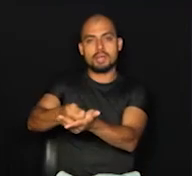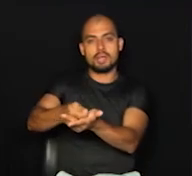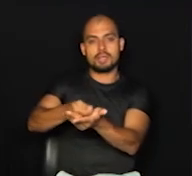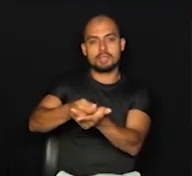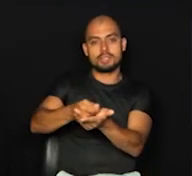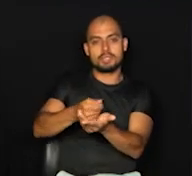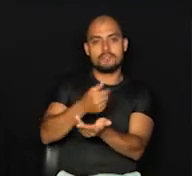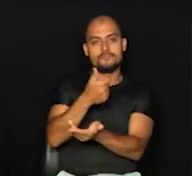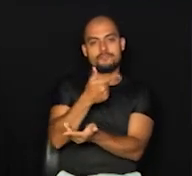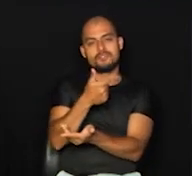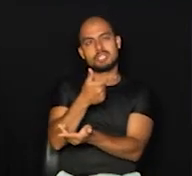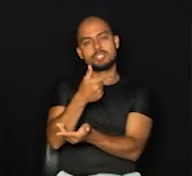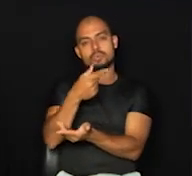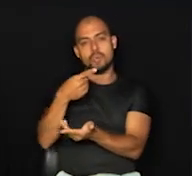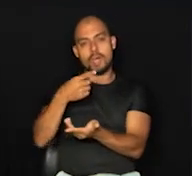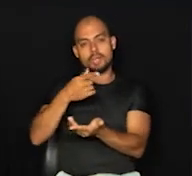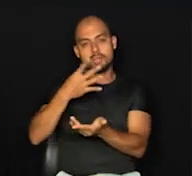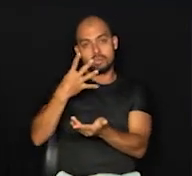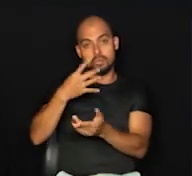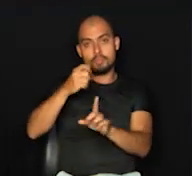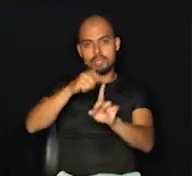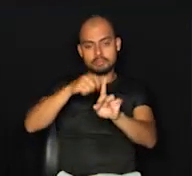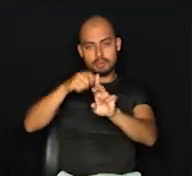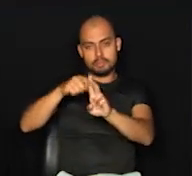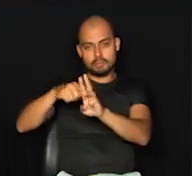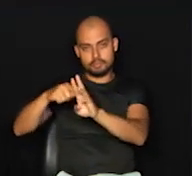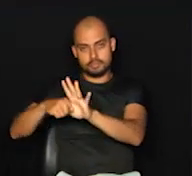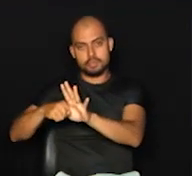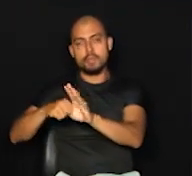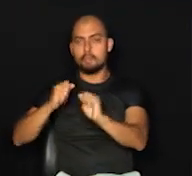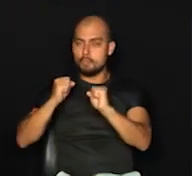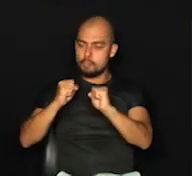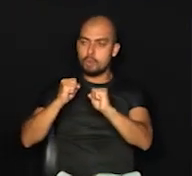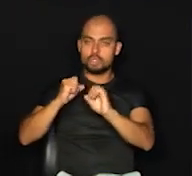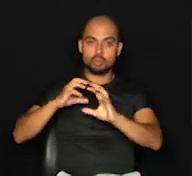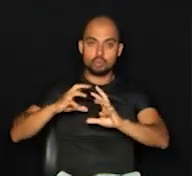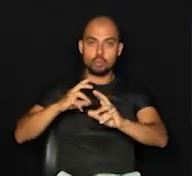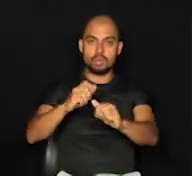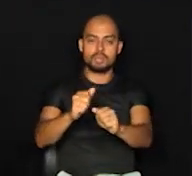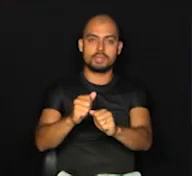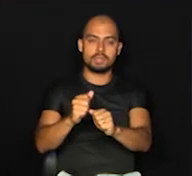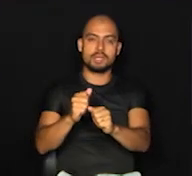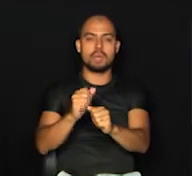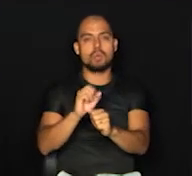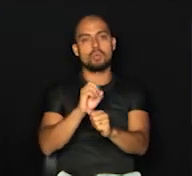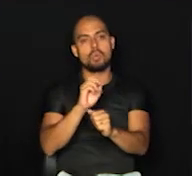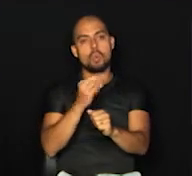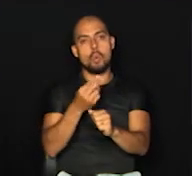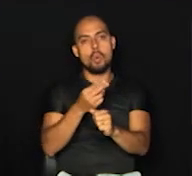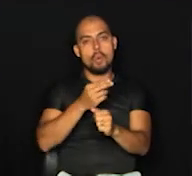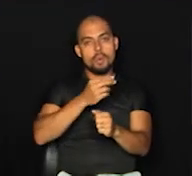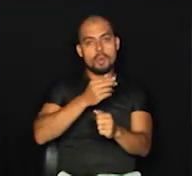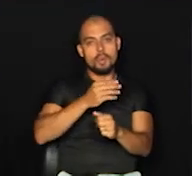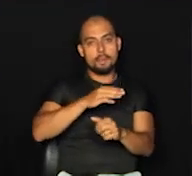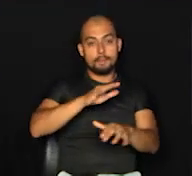em 24 parcelas mensais. Pode ser reembolso total, se a compra for até esse valor, ou parcial, se a compra